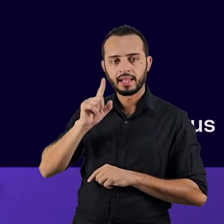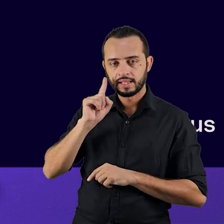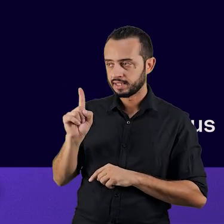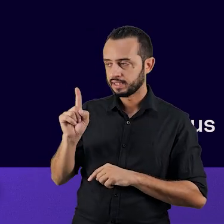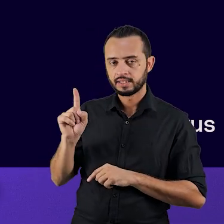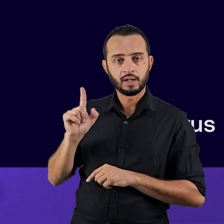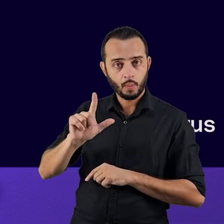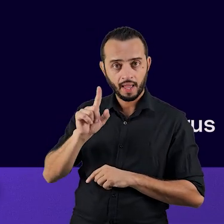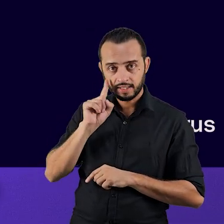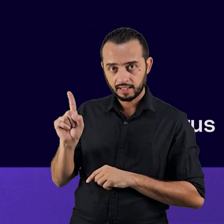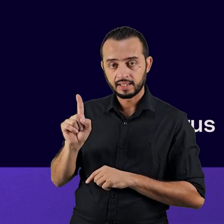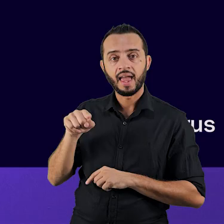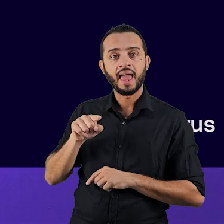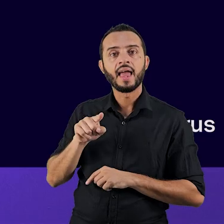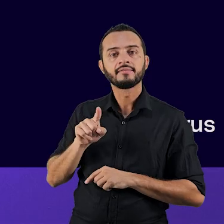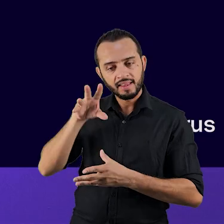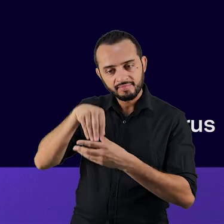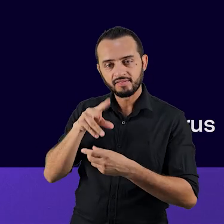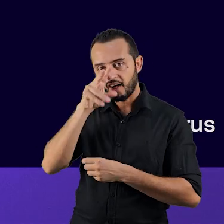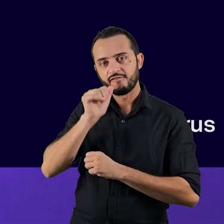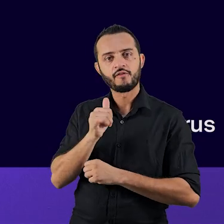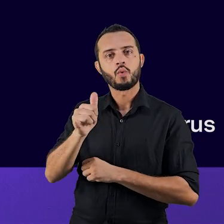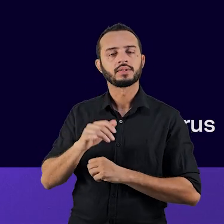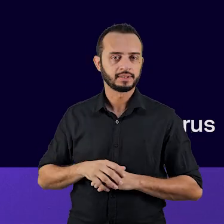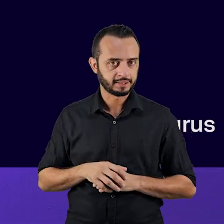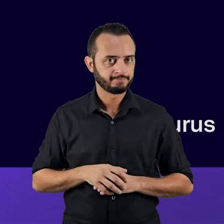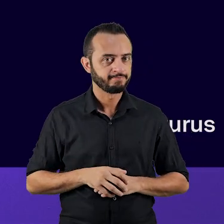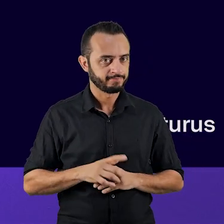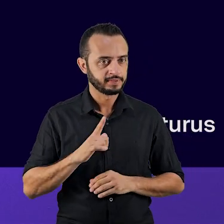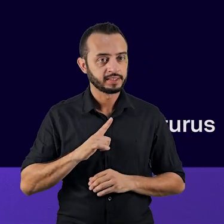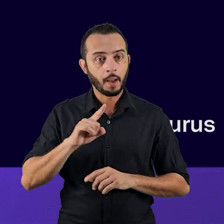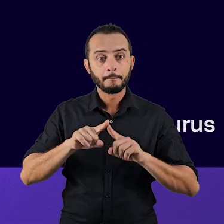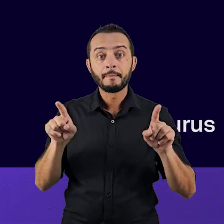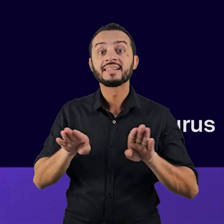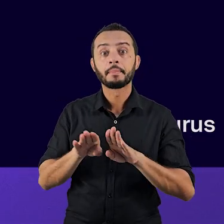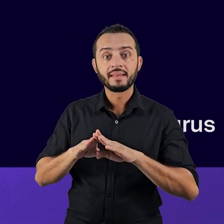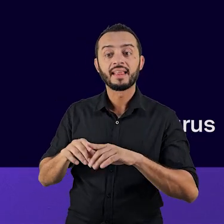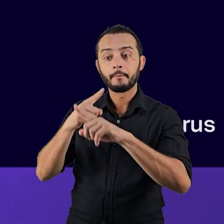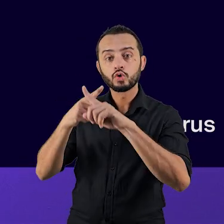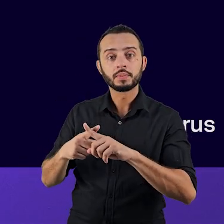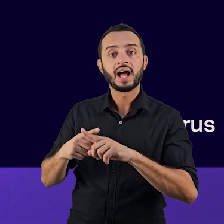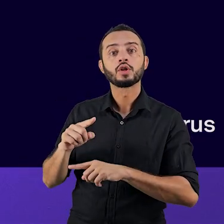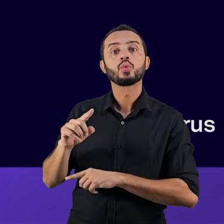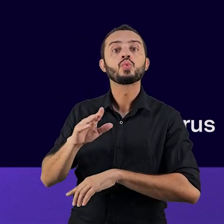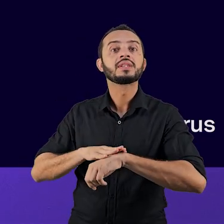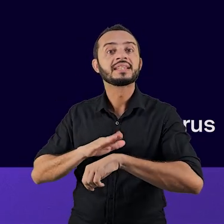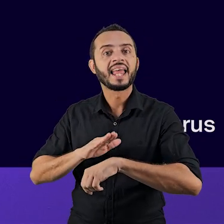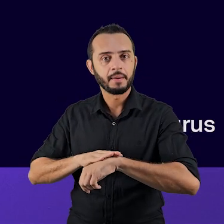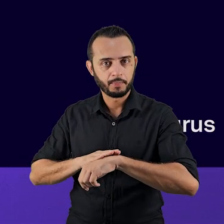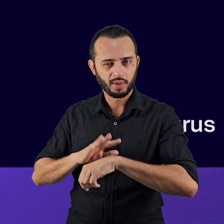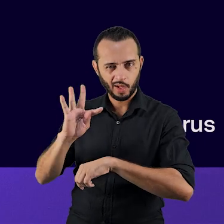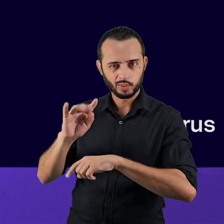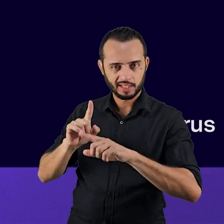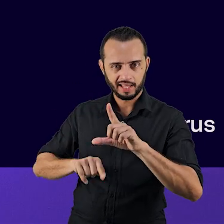Liouvilleana, contém a energia dentro dele. Agora veja que tem o tempo também multiplicado. Energia e tempo são grandezas